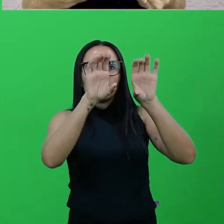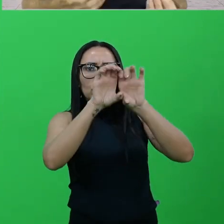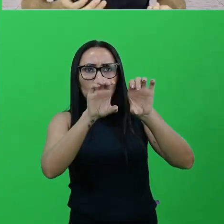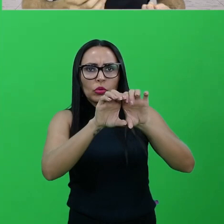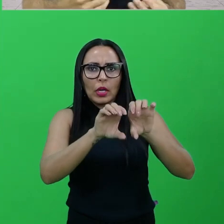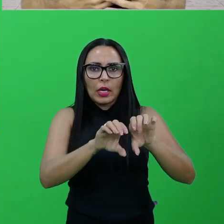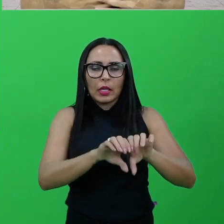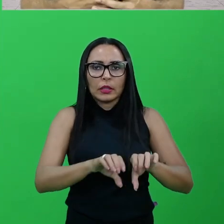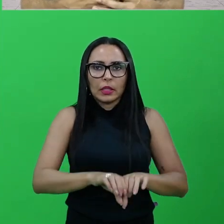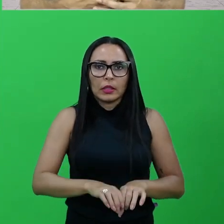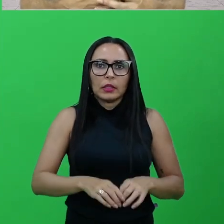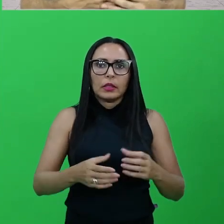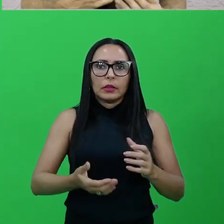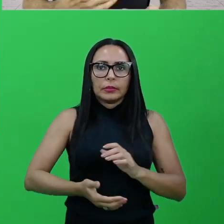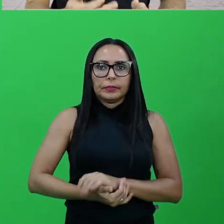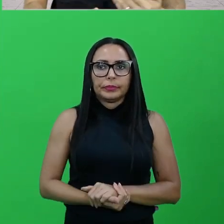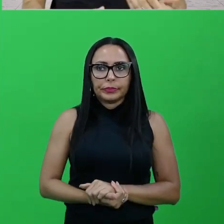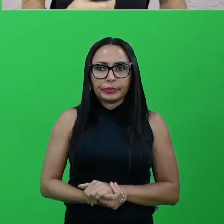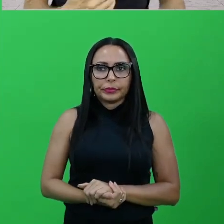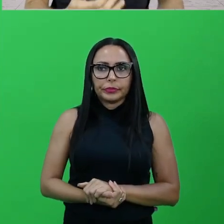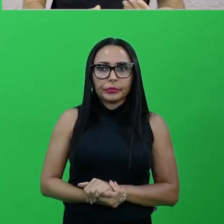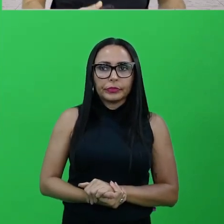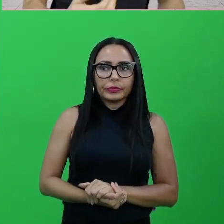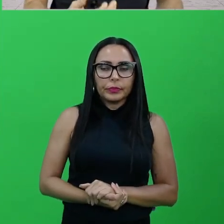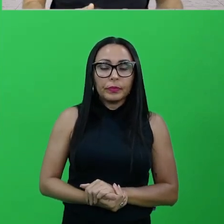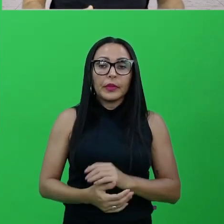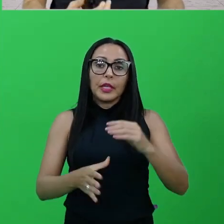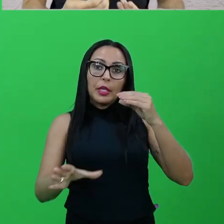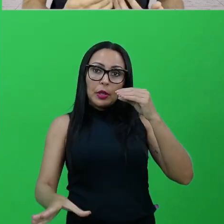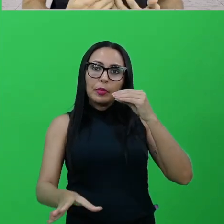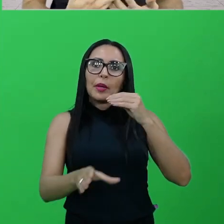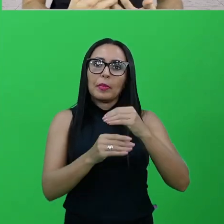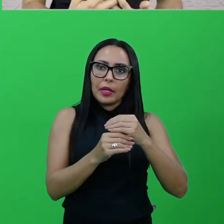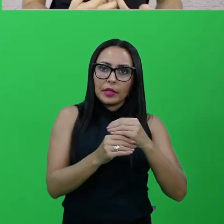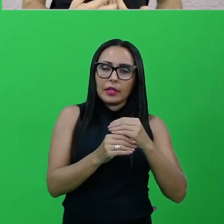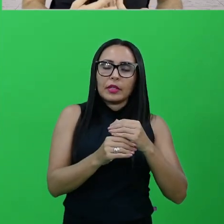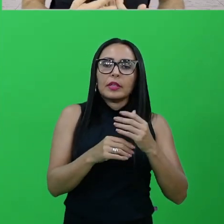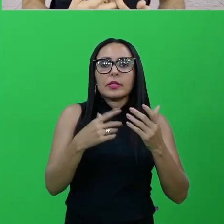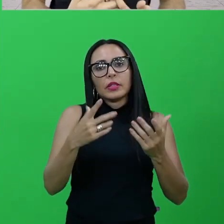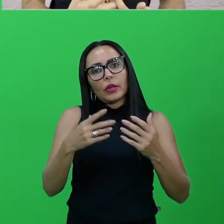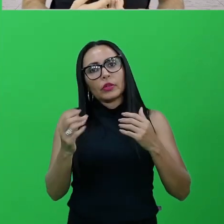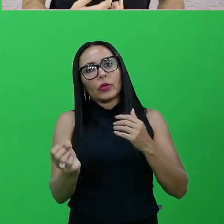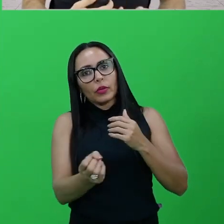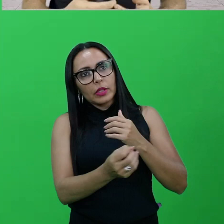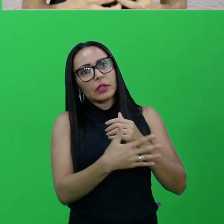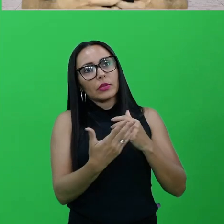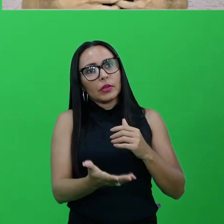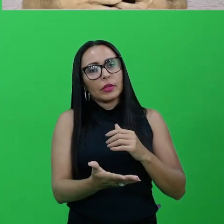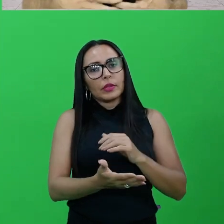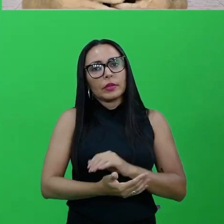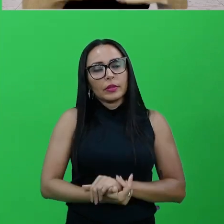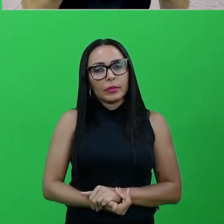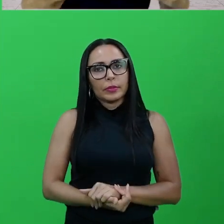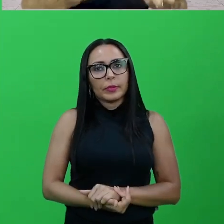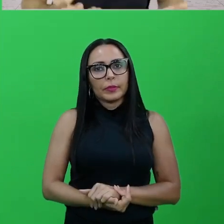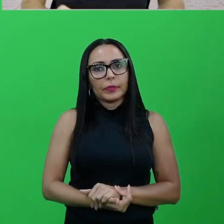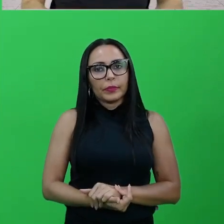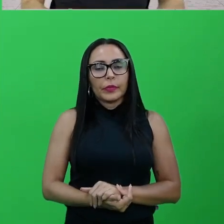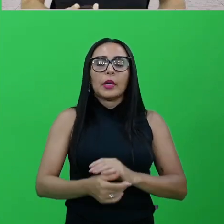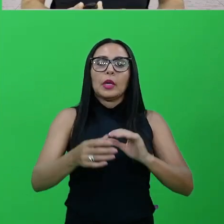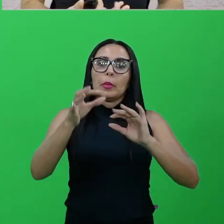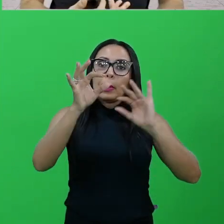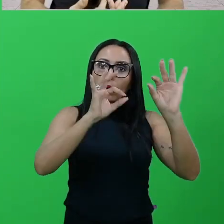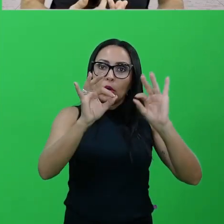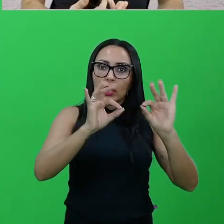de organograma, tá? E ali implementa-se alguma ação inovadora, né, para